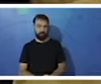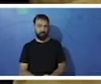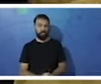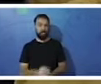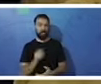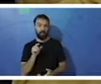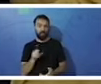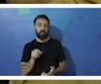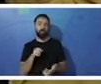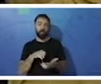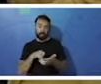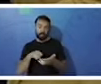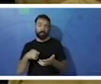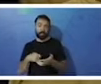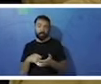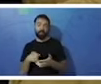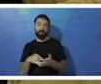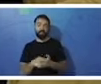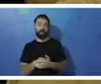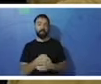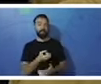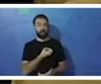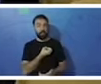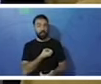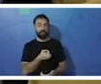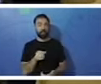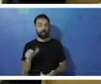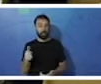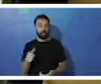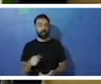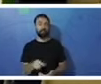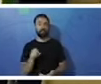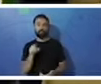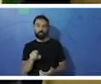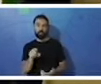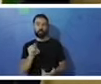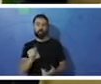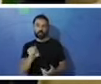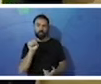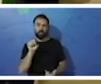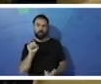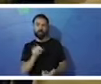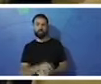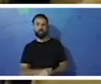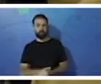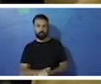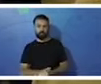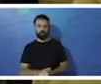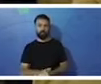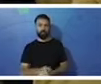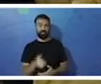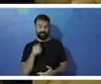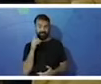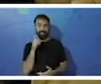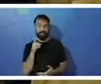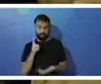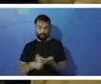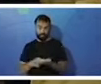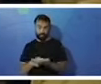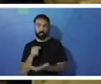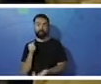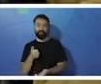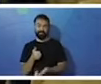É para mandar completo. Com o quê? Com a estimativa que você vai fazer. Combinado, terceiro